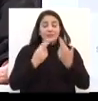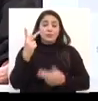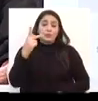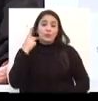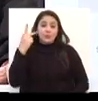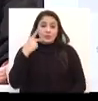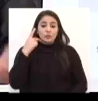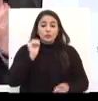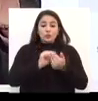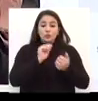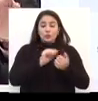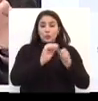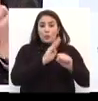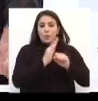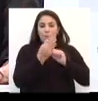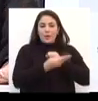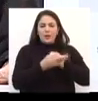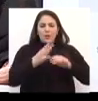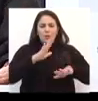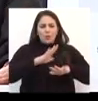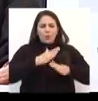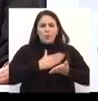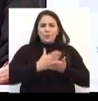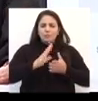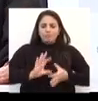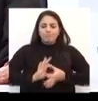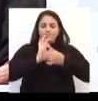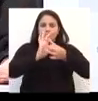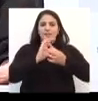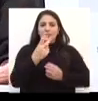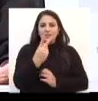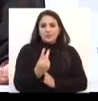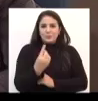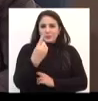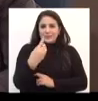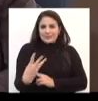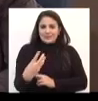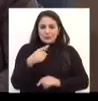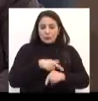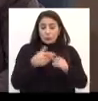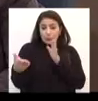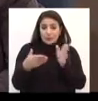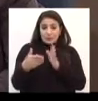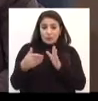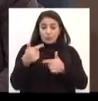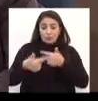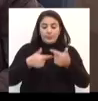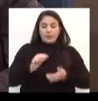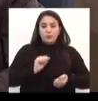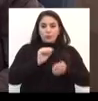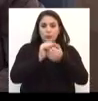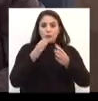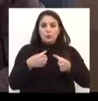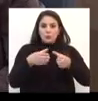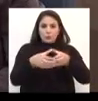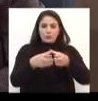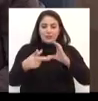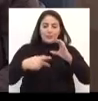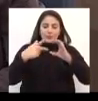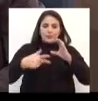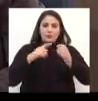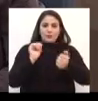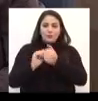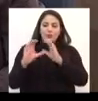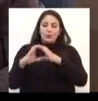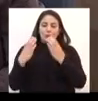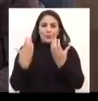do parlamentar com a Vera Cruz se tornou mais sólida em 2013. Na época, um trabalho conjunto entre o Legislativo